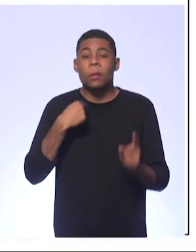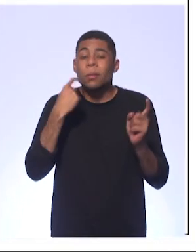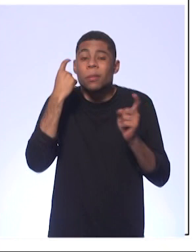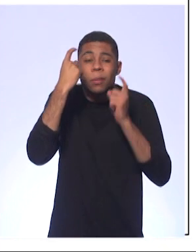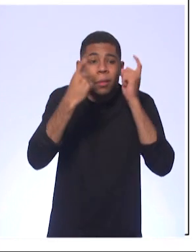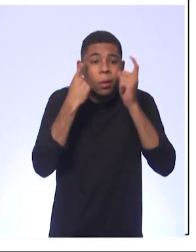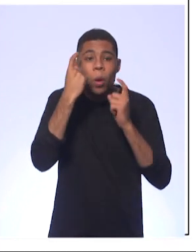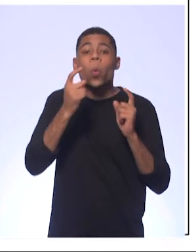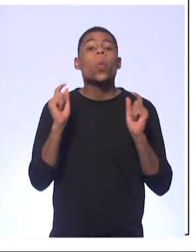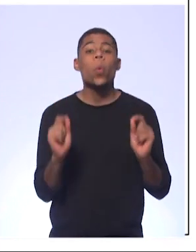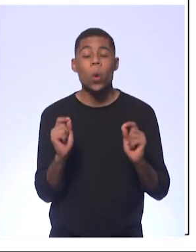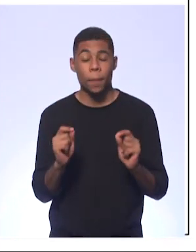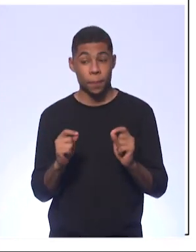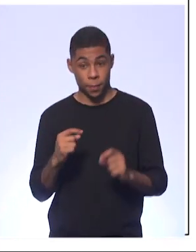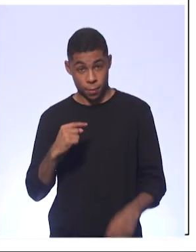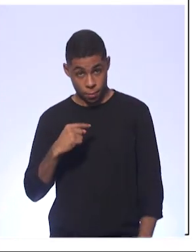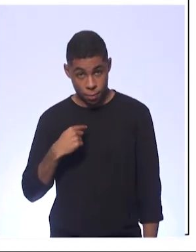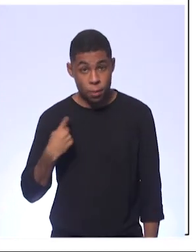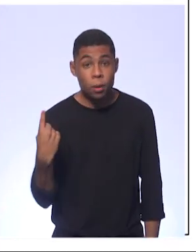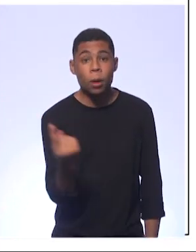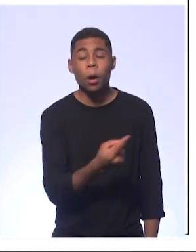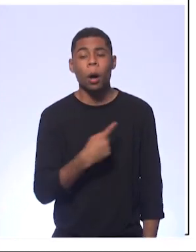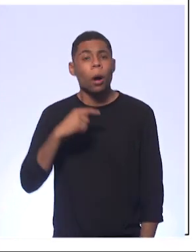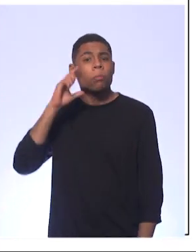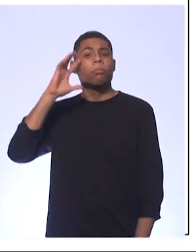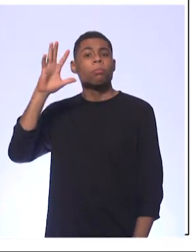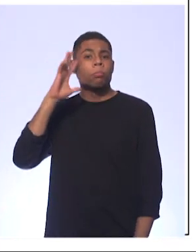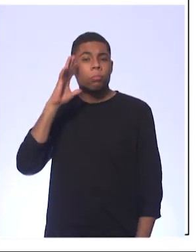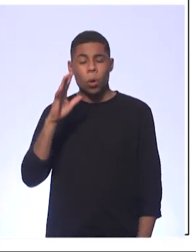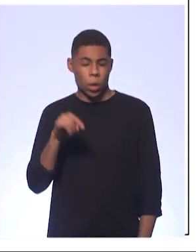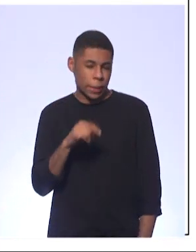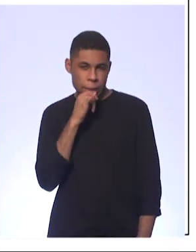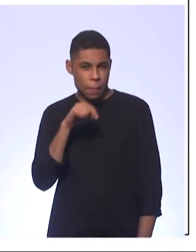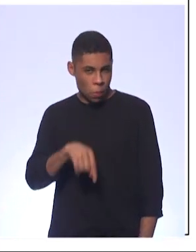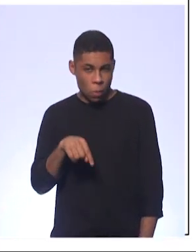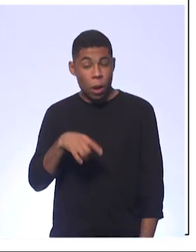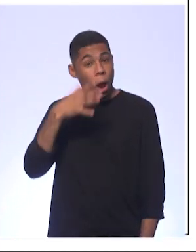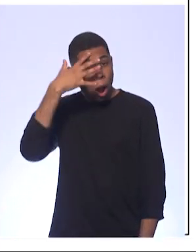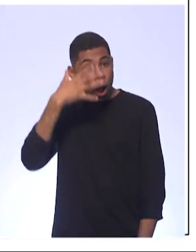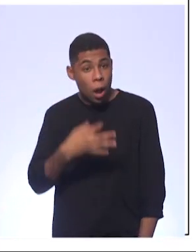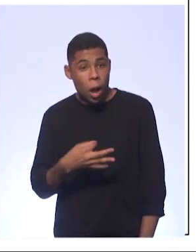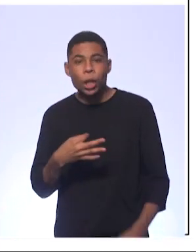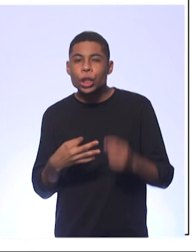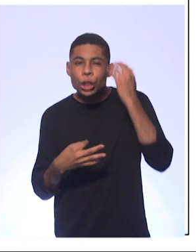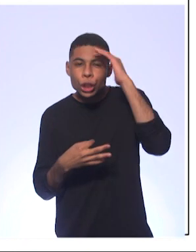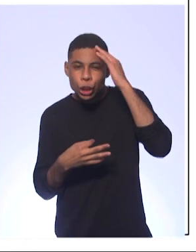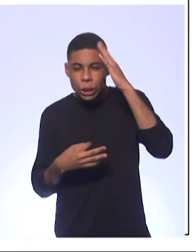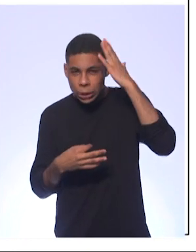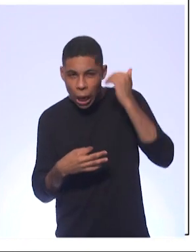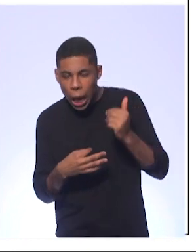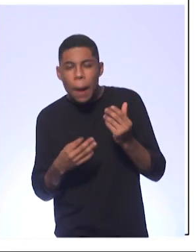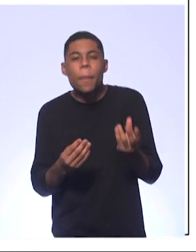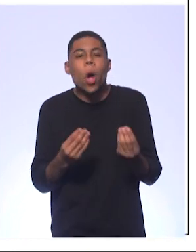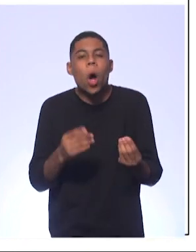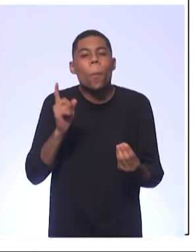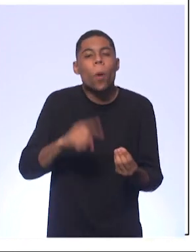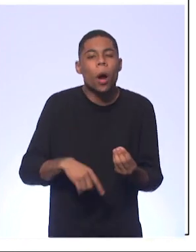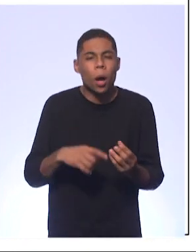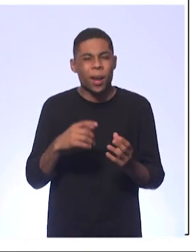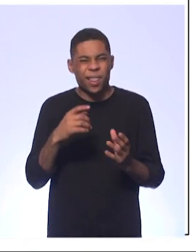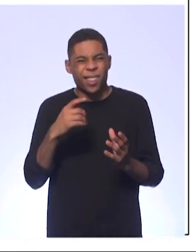preocupado em que a nossa avaliação, no caso de hoje, da compreensão leitora, ela se